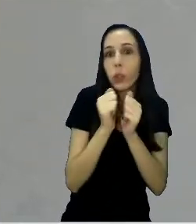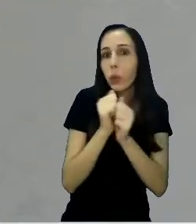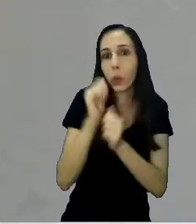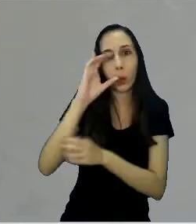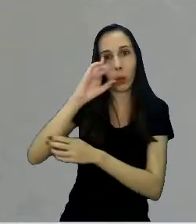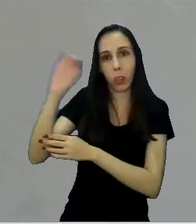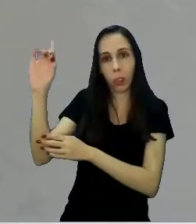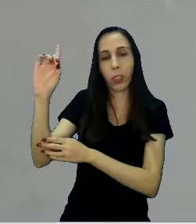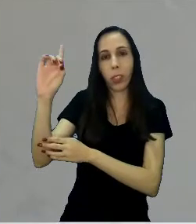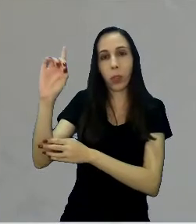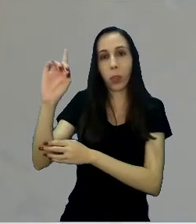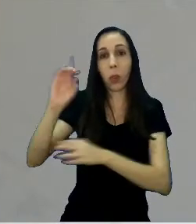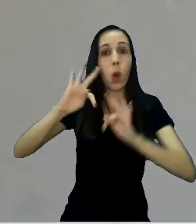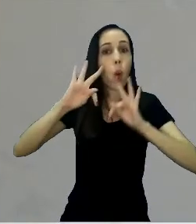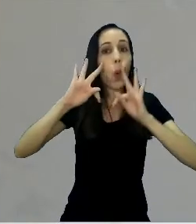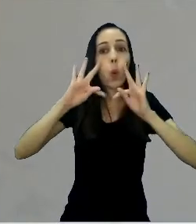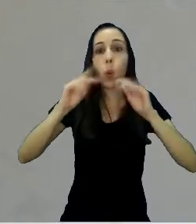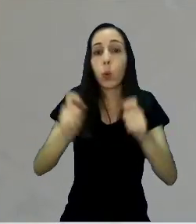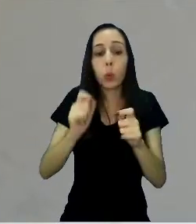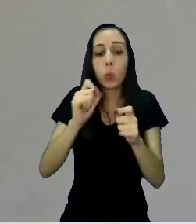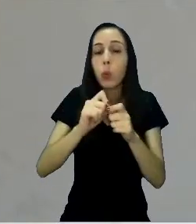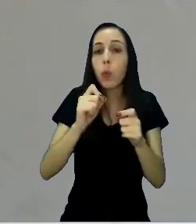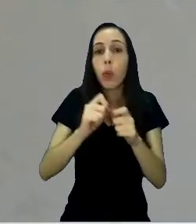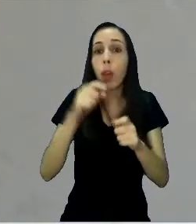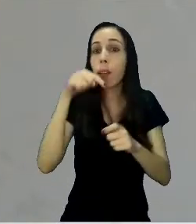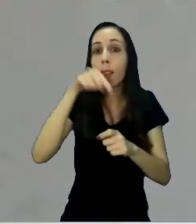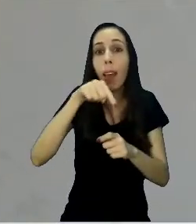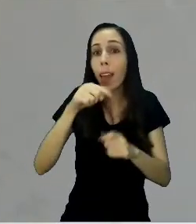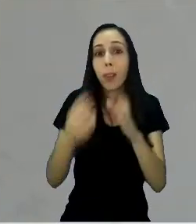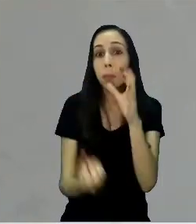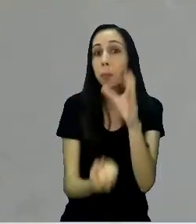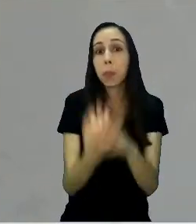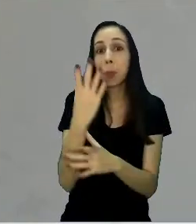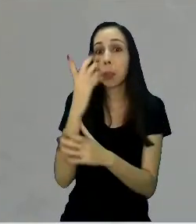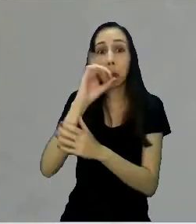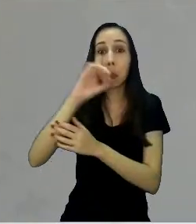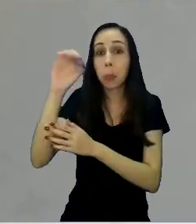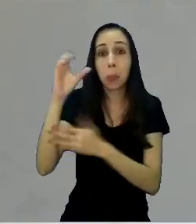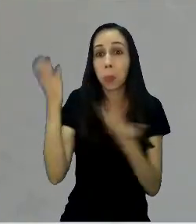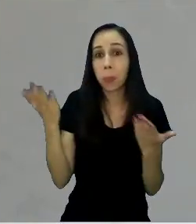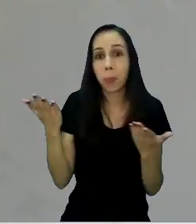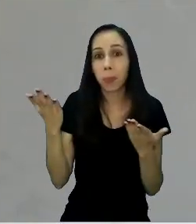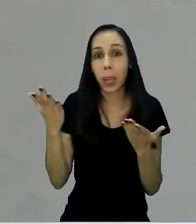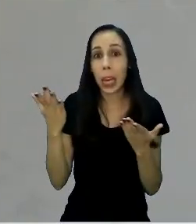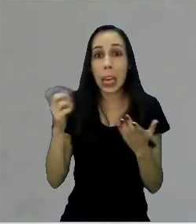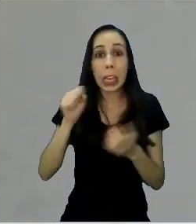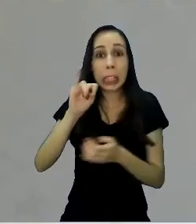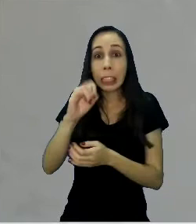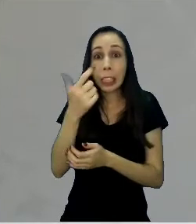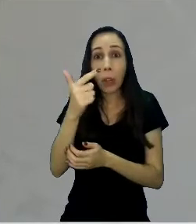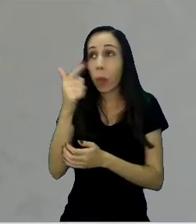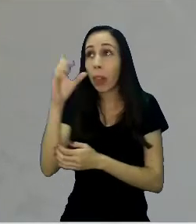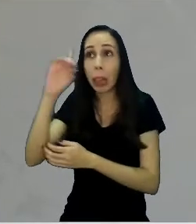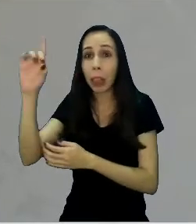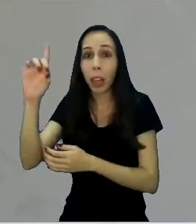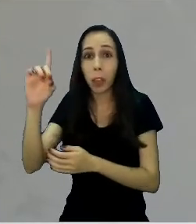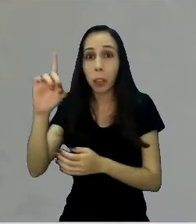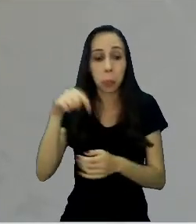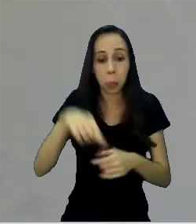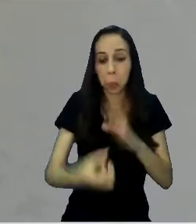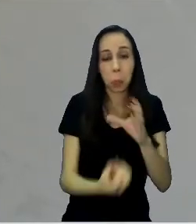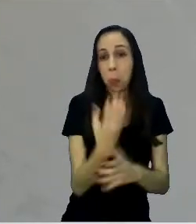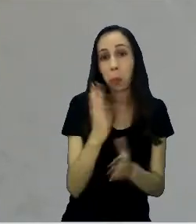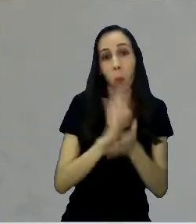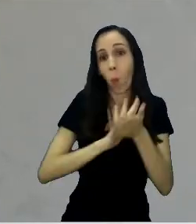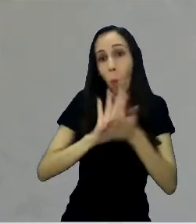princípio junto de Deus. Tudo foi feito por ele, e sem ele, nada